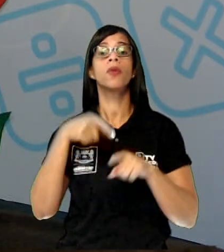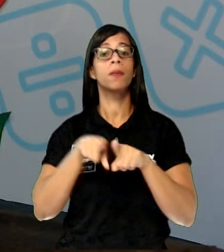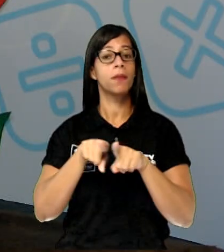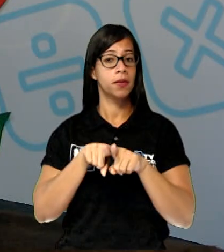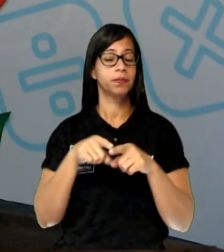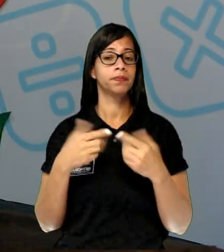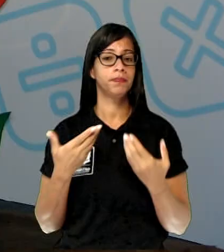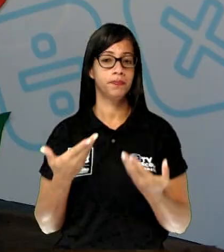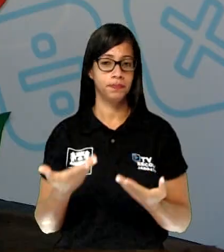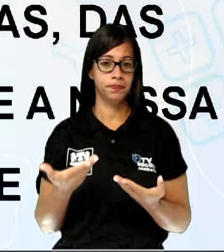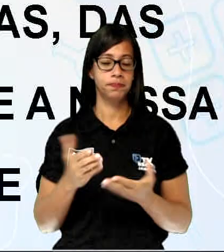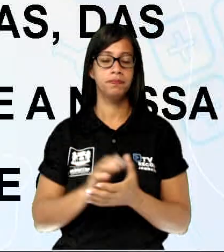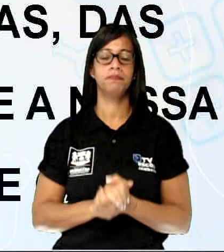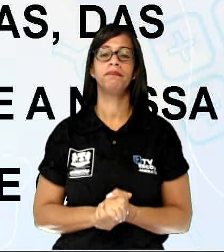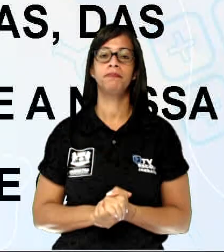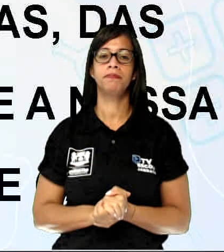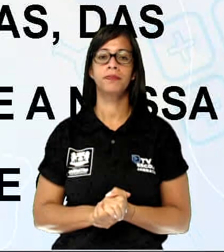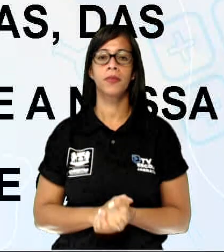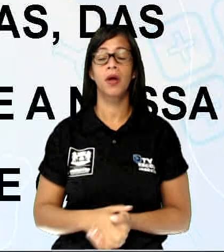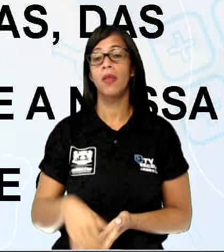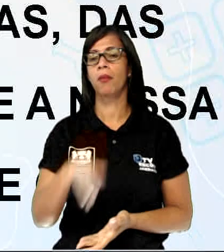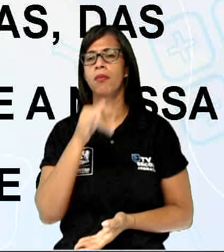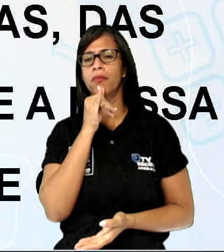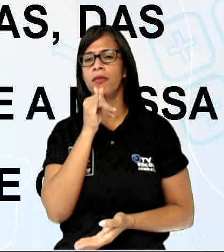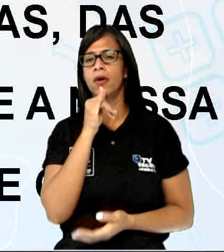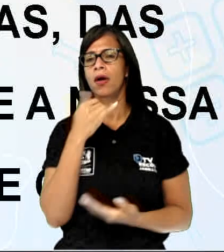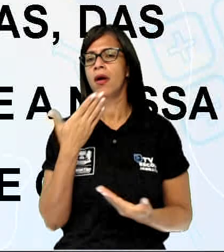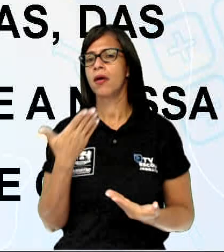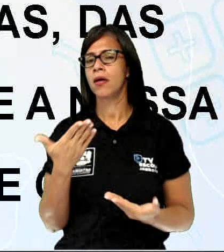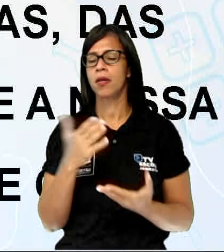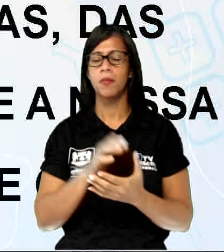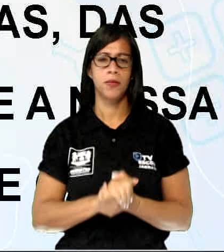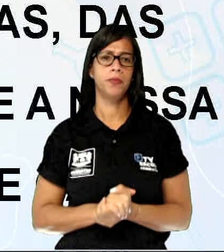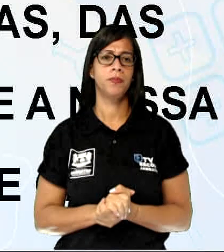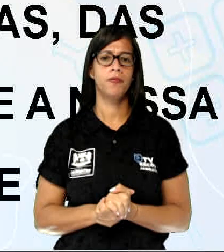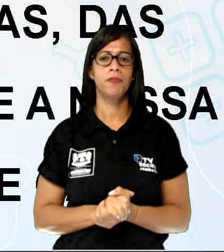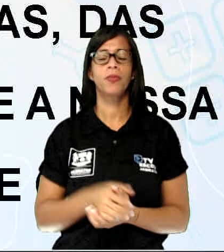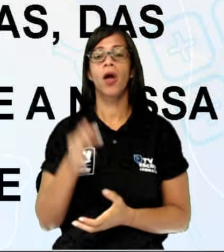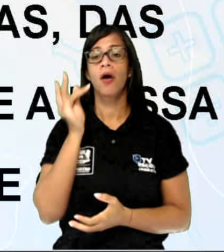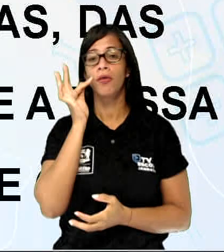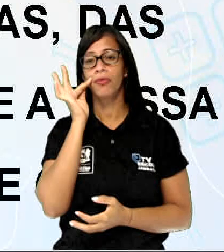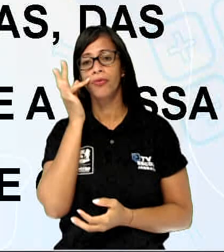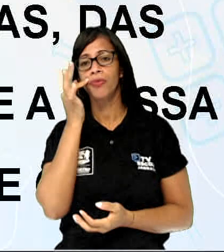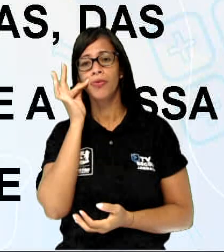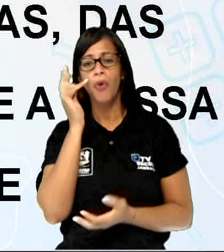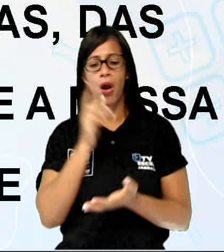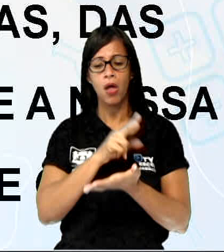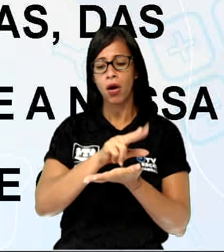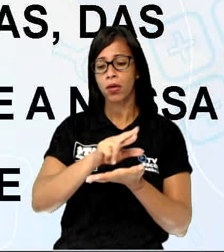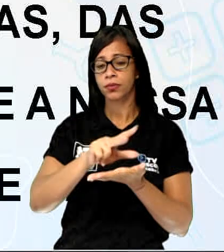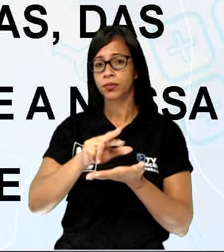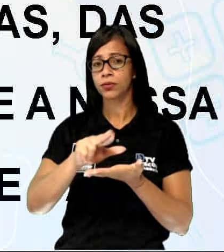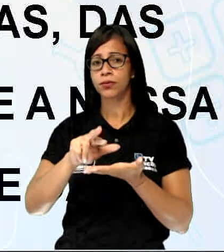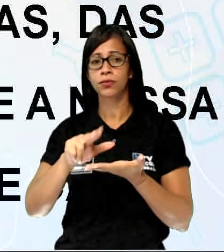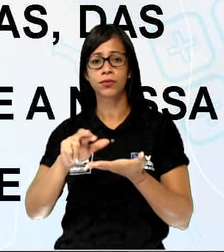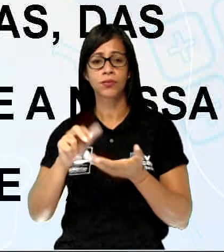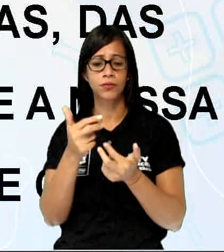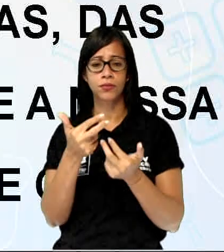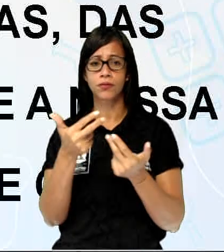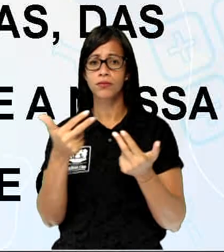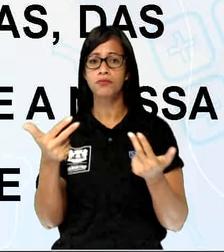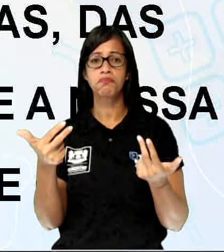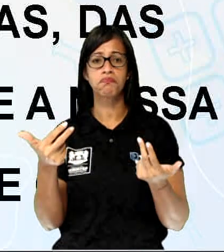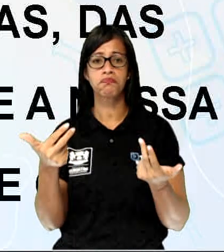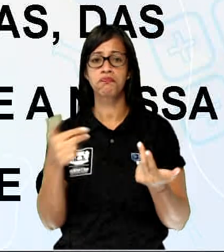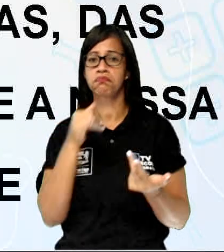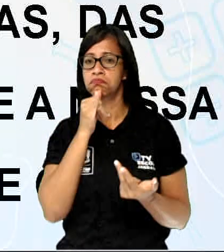exemplos da noz, sabe o quê? Os frutos dos carvalhos, das castanheiras, das nogueiras